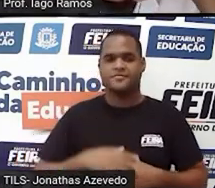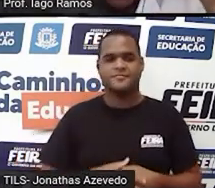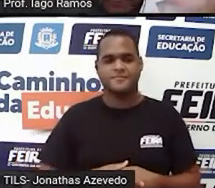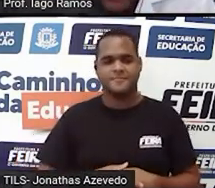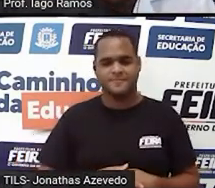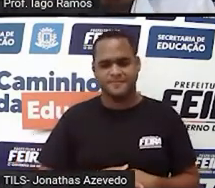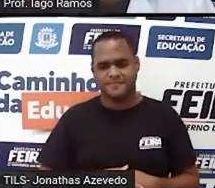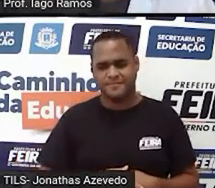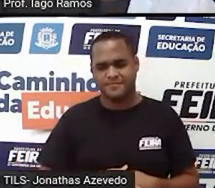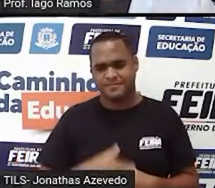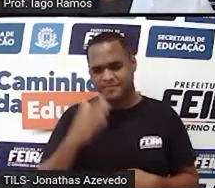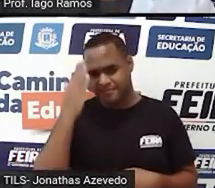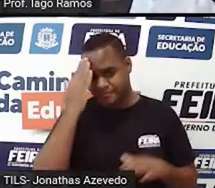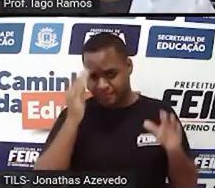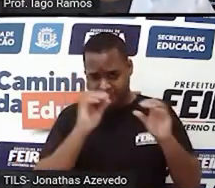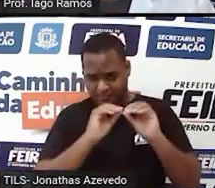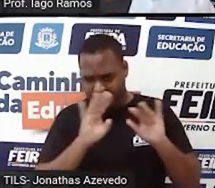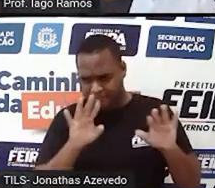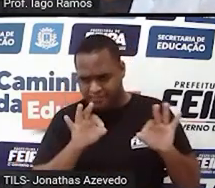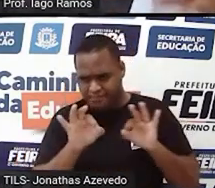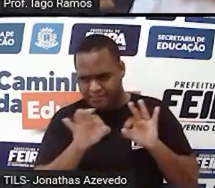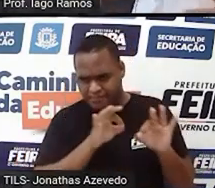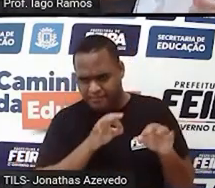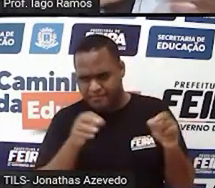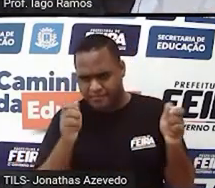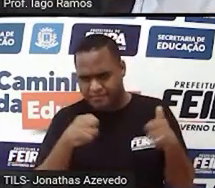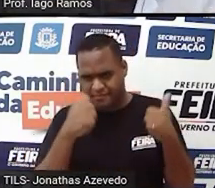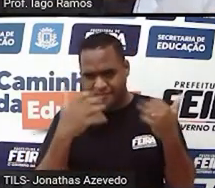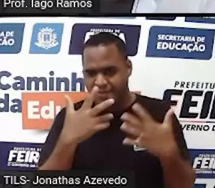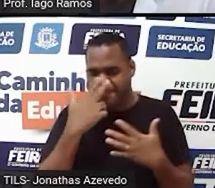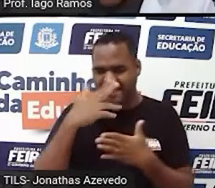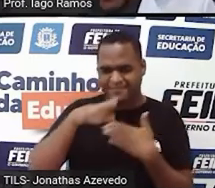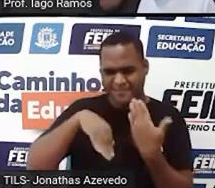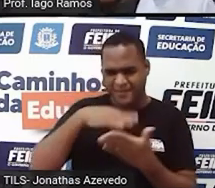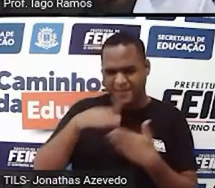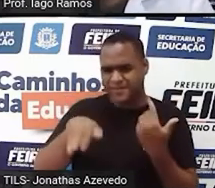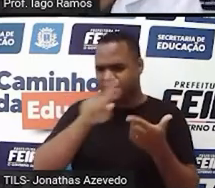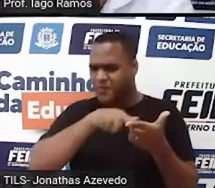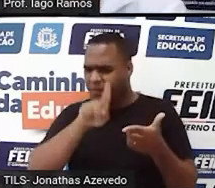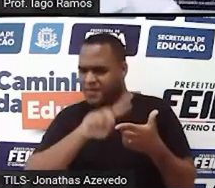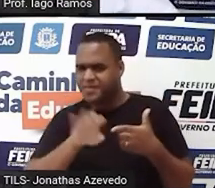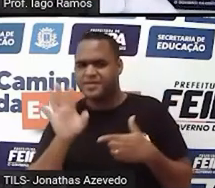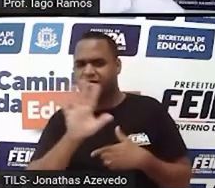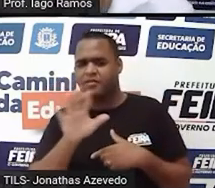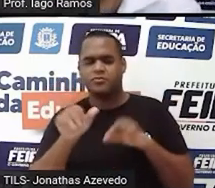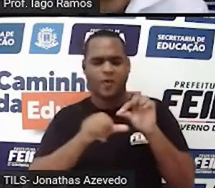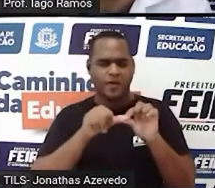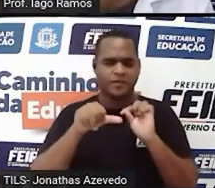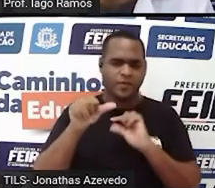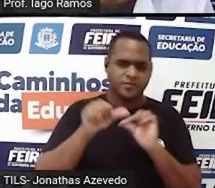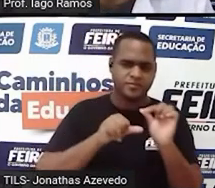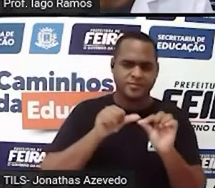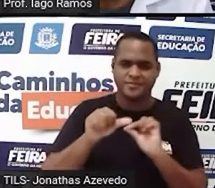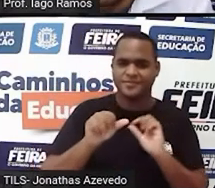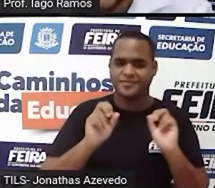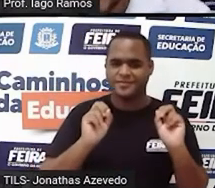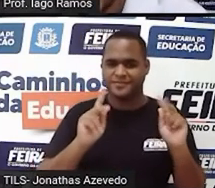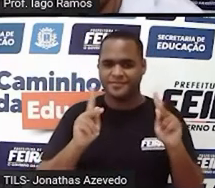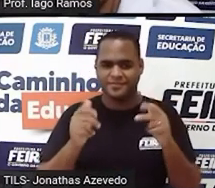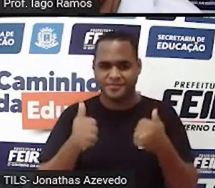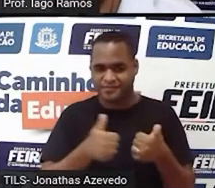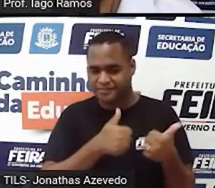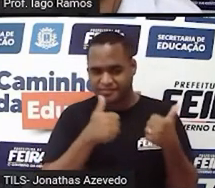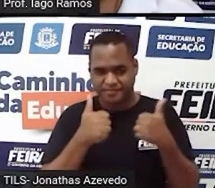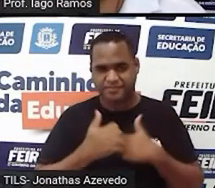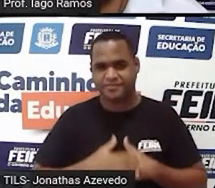Então ficou tudo bem organizadinho né para não ficar aquela bagunça que ele problema de ficar tudo dando diferente certo